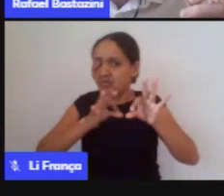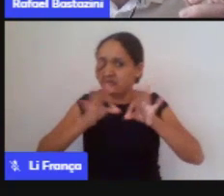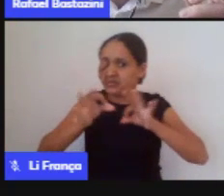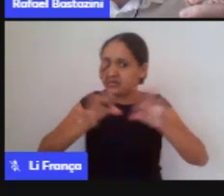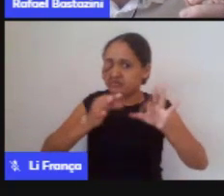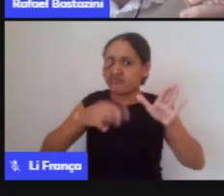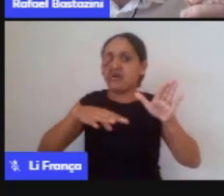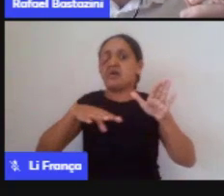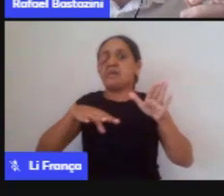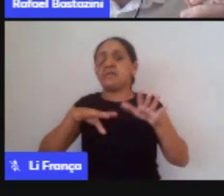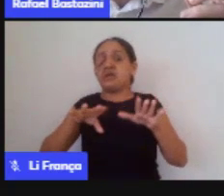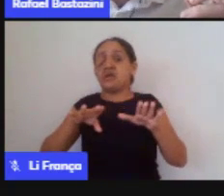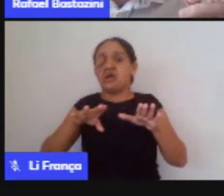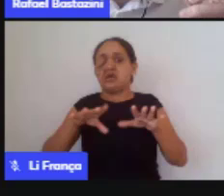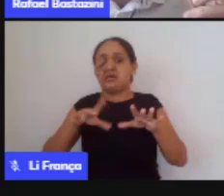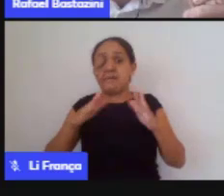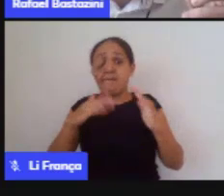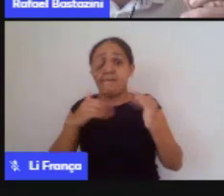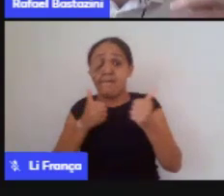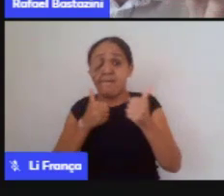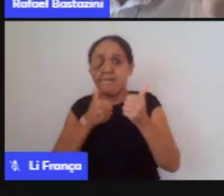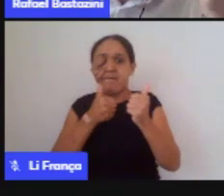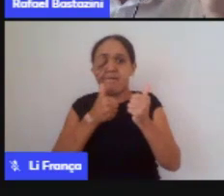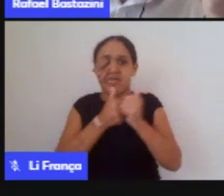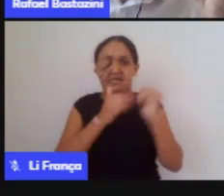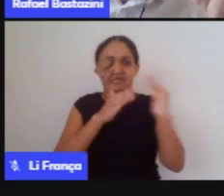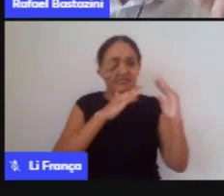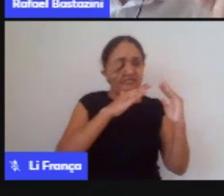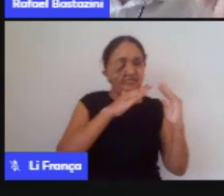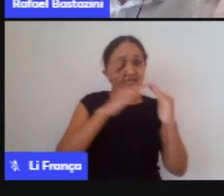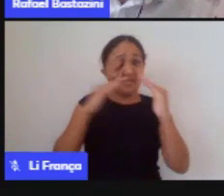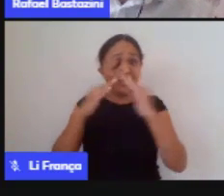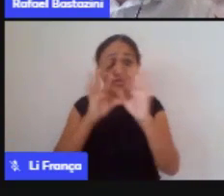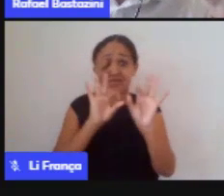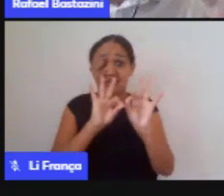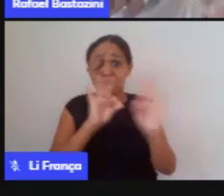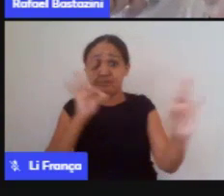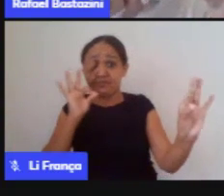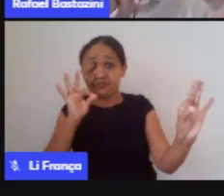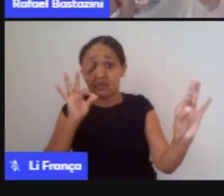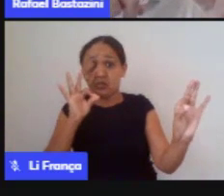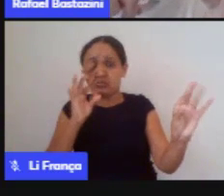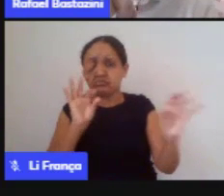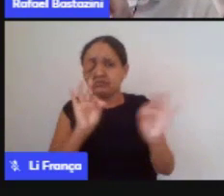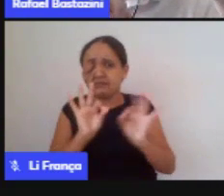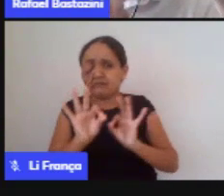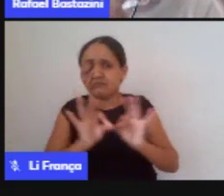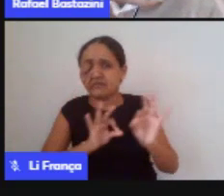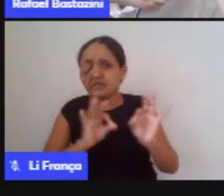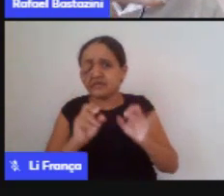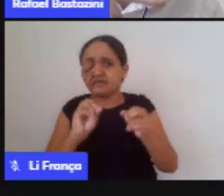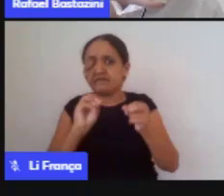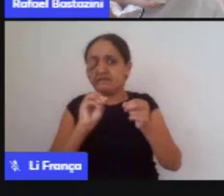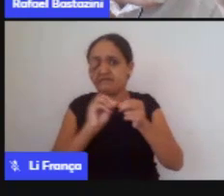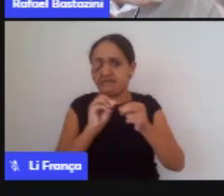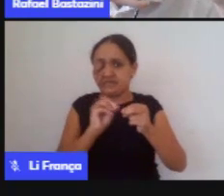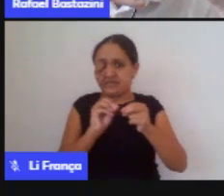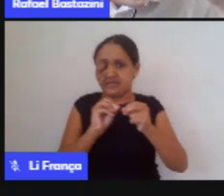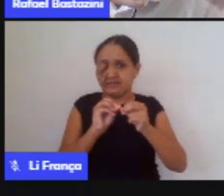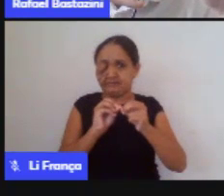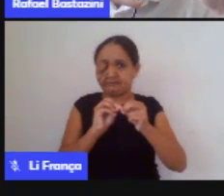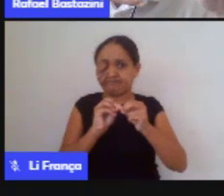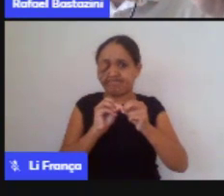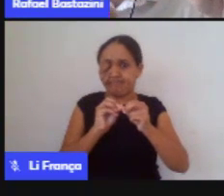instalar esses conjuntos habitacionais afastados. A partir do momento, então, que da malha